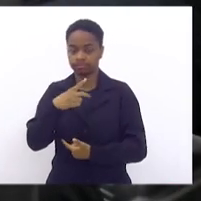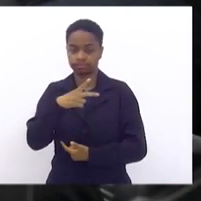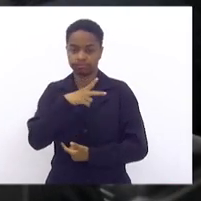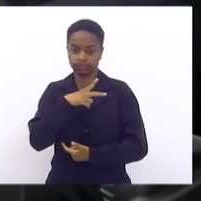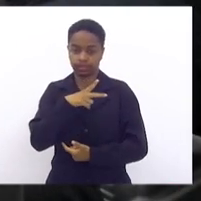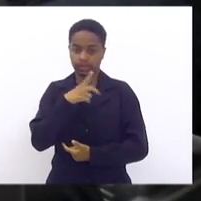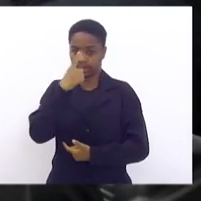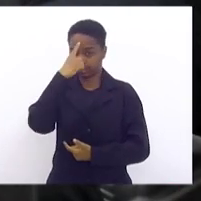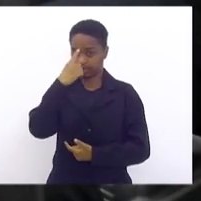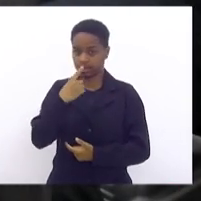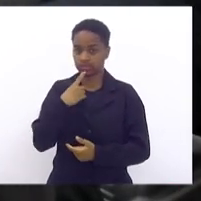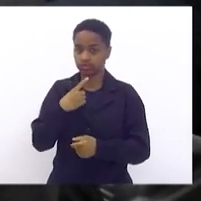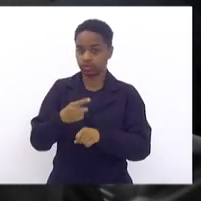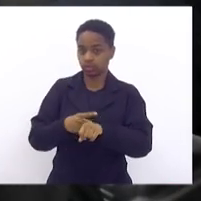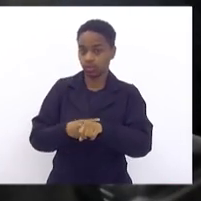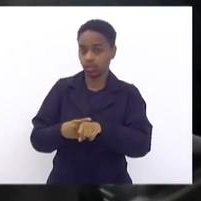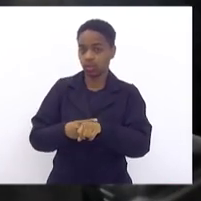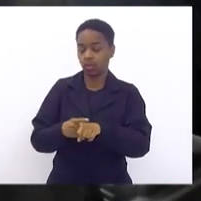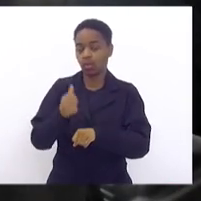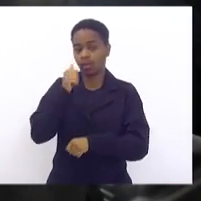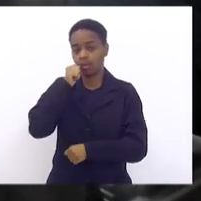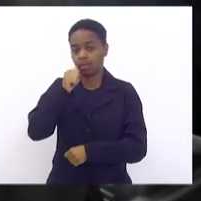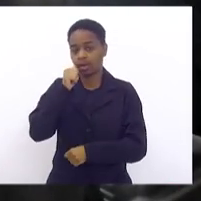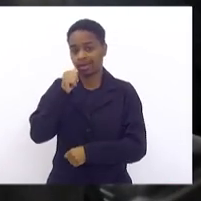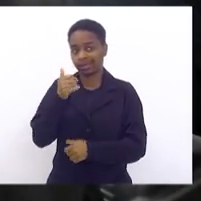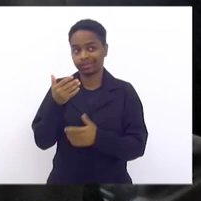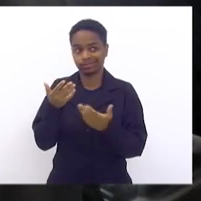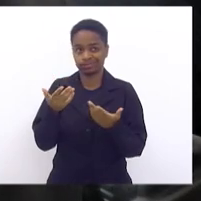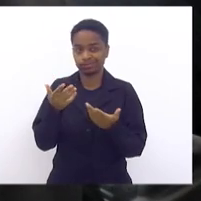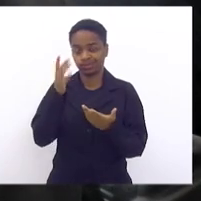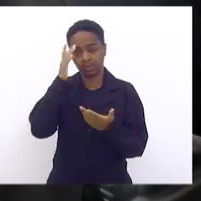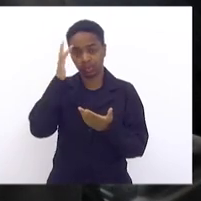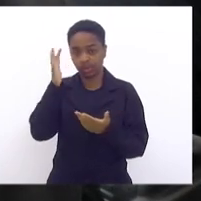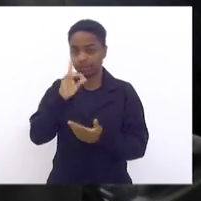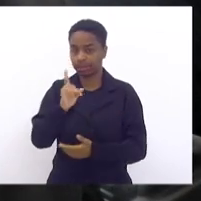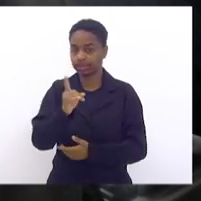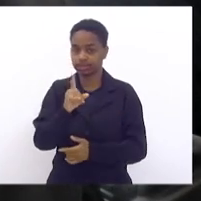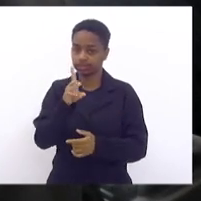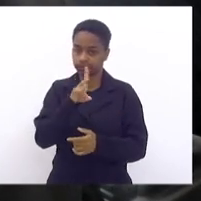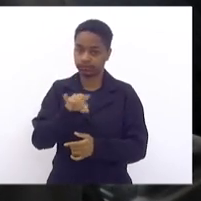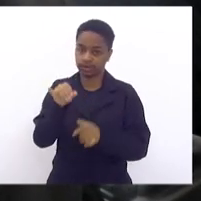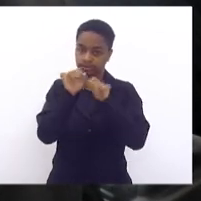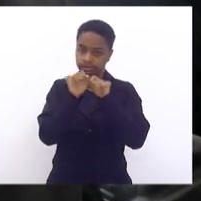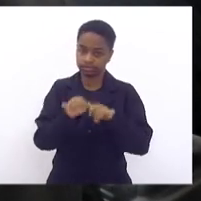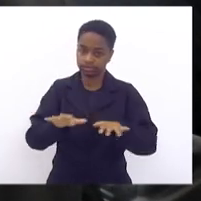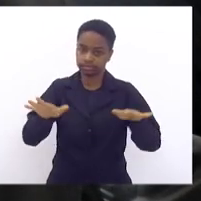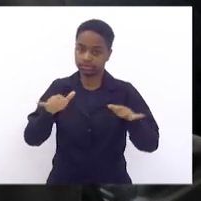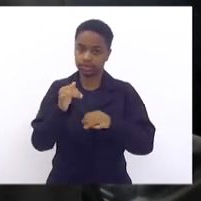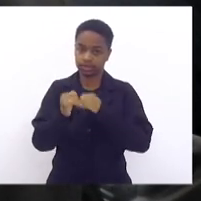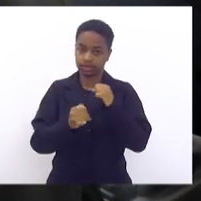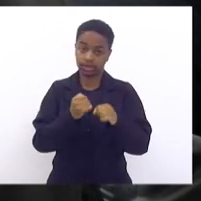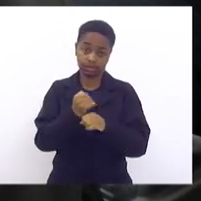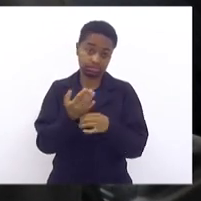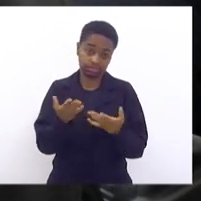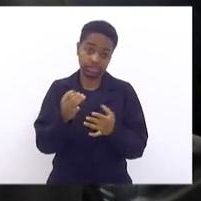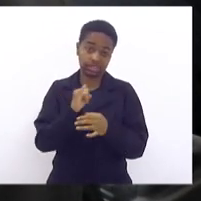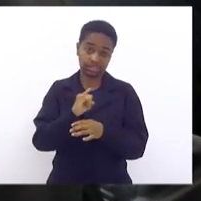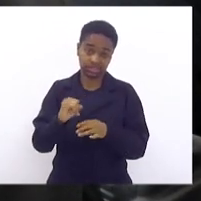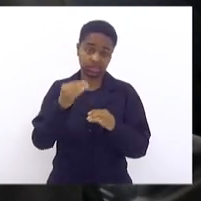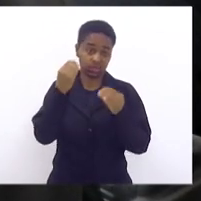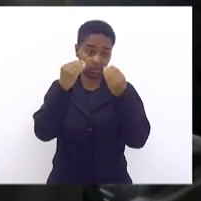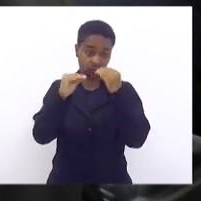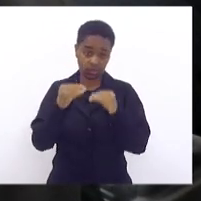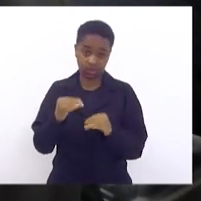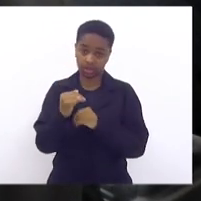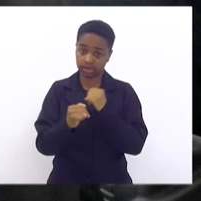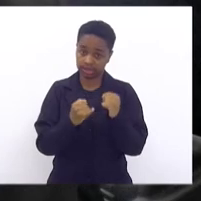imagens onde a mulher está ali, ela não espera que isso vá ser disseminado na internet, e caiu ali no mundo da internet.